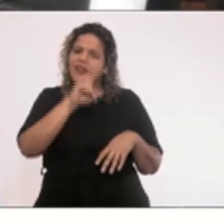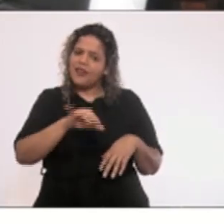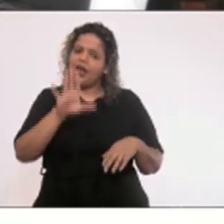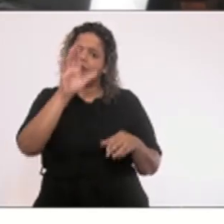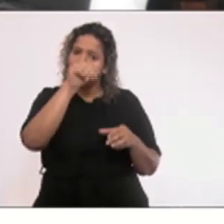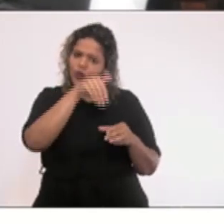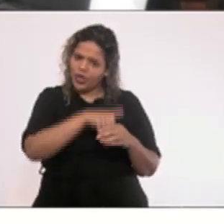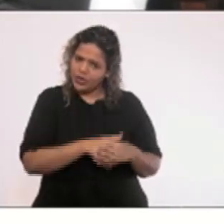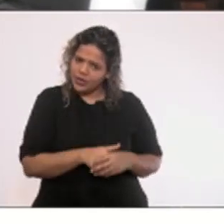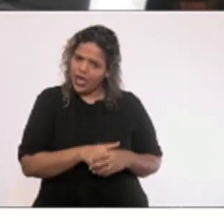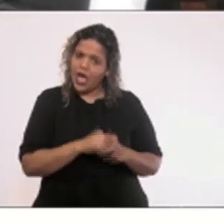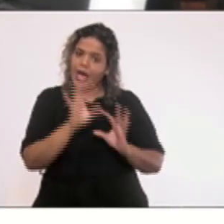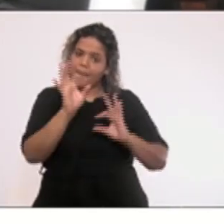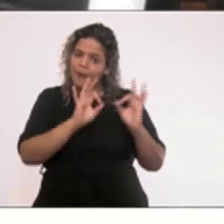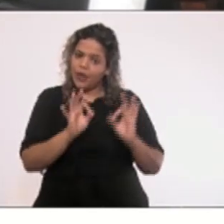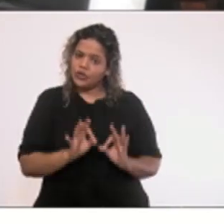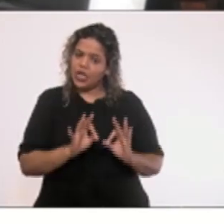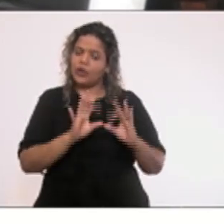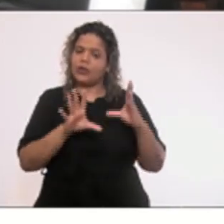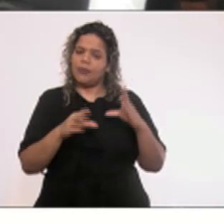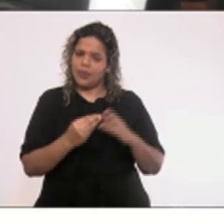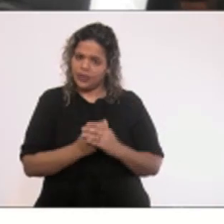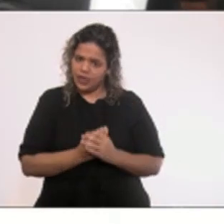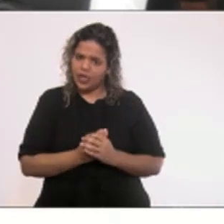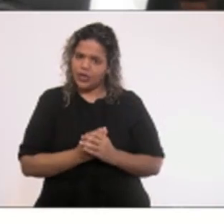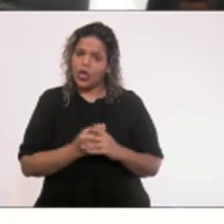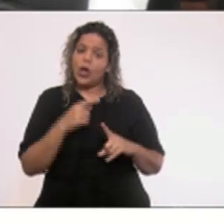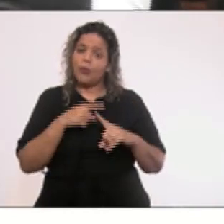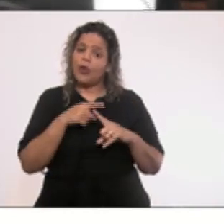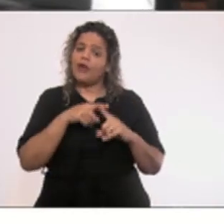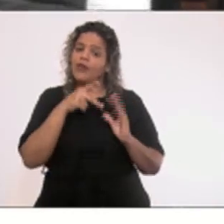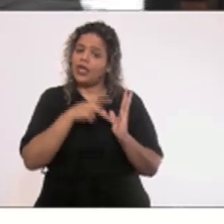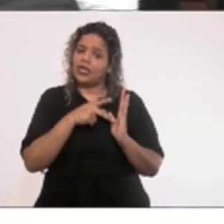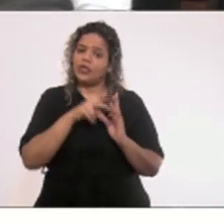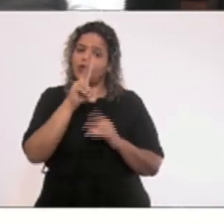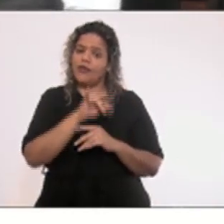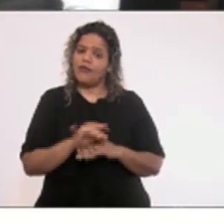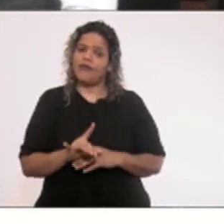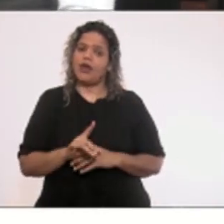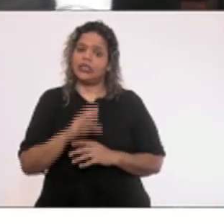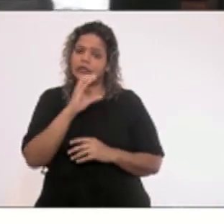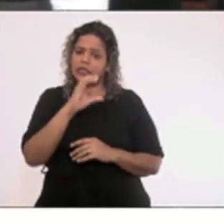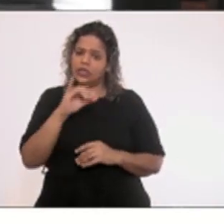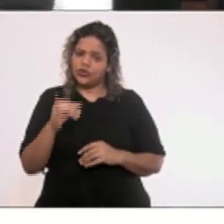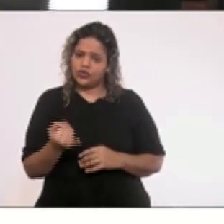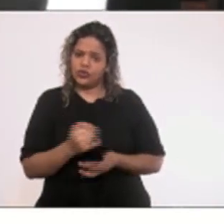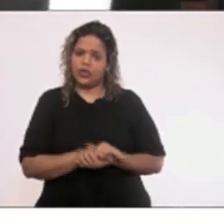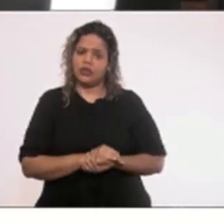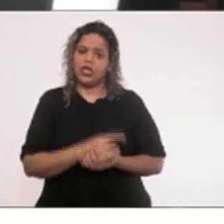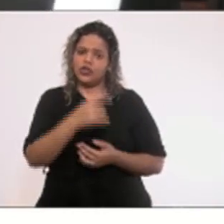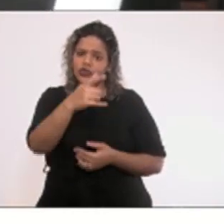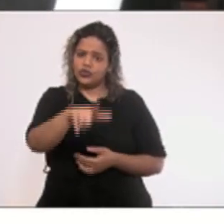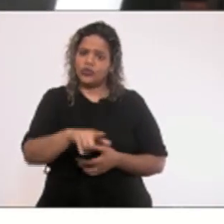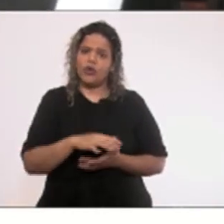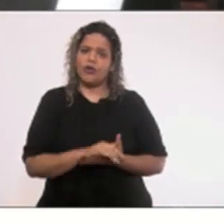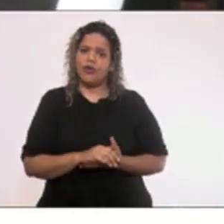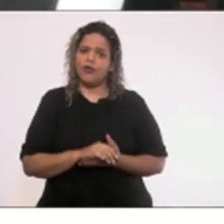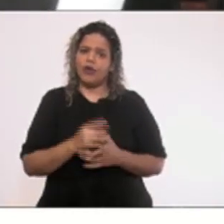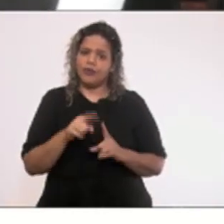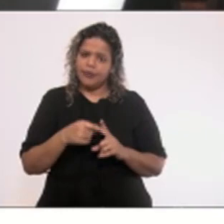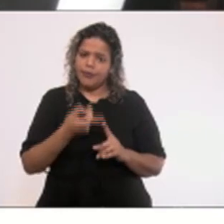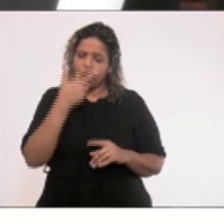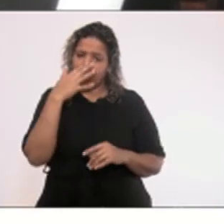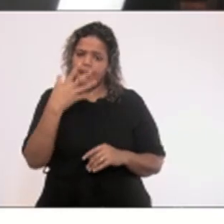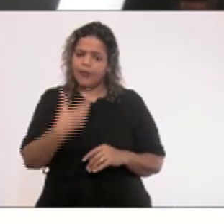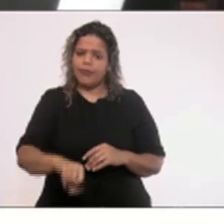votar o projeto assim emendado. Porque, na verdade, o que vai prevalecer é a CCJ. Tá bom, de novo, Vossa Excelência engoliu barriga,